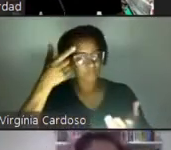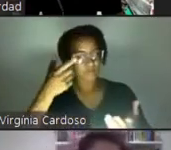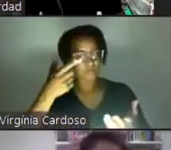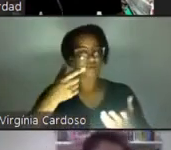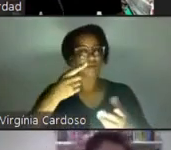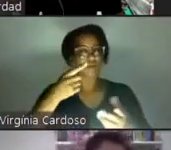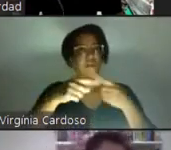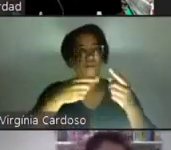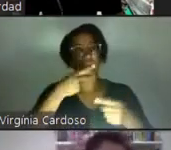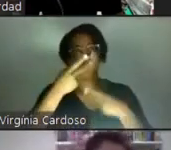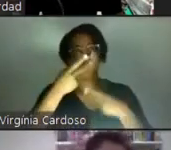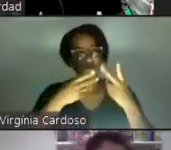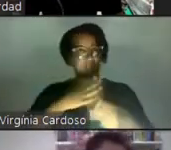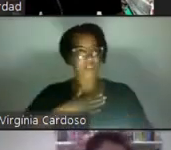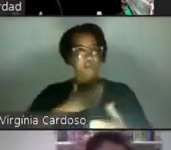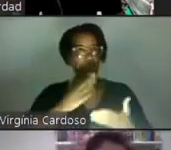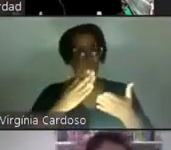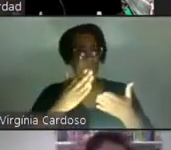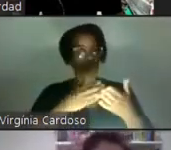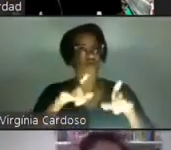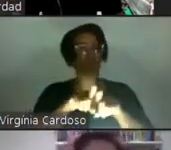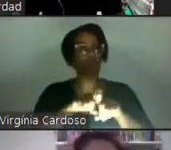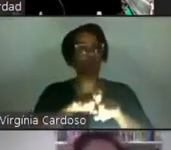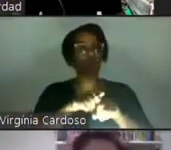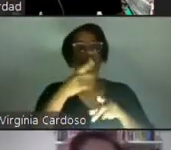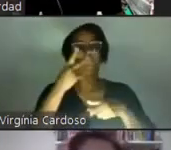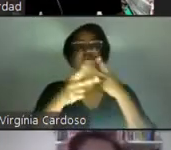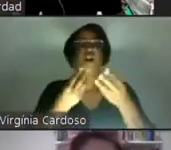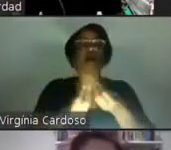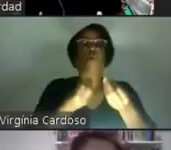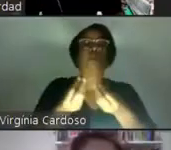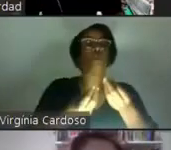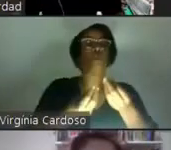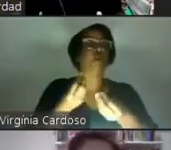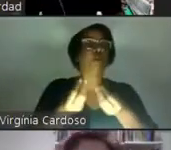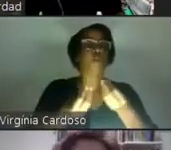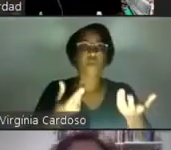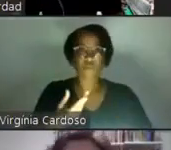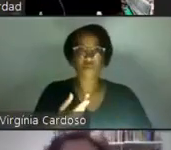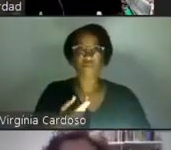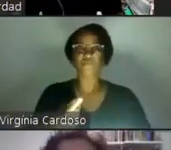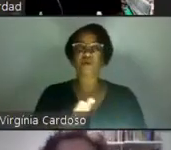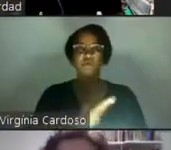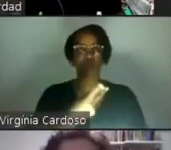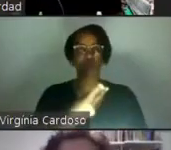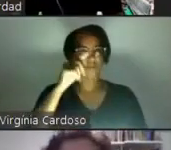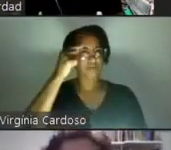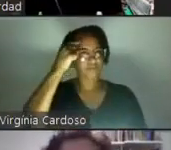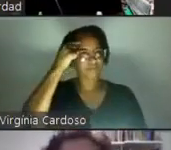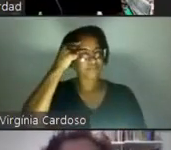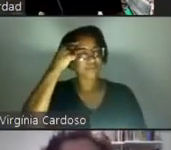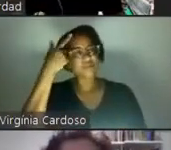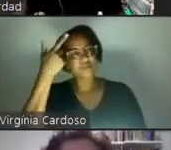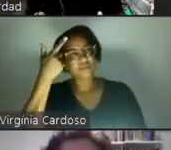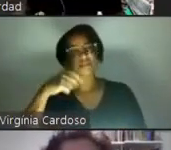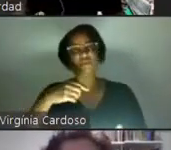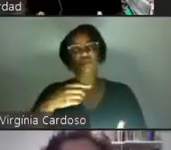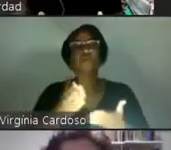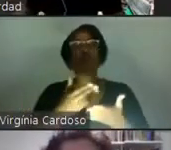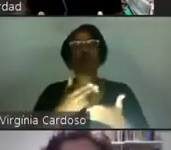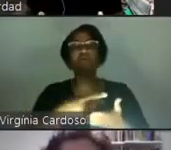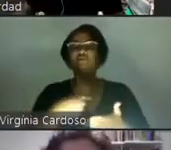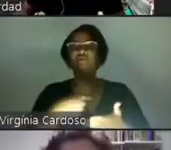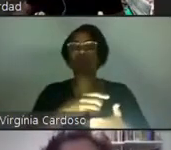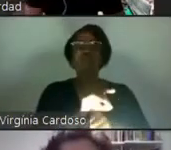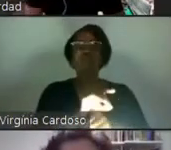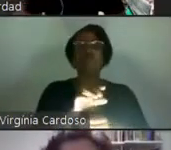livro, vou dizer uma poesia, mas eu queria que você falasse um pouco como é que é isso de você, desse livro, como é que funciona na sua cabeça essa circulação desse livro, na verdade, que está